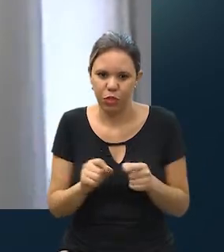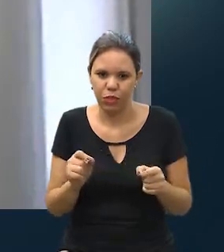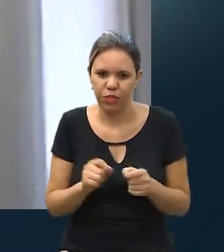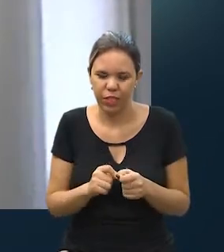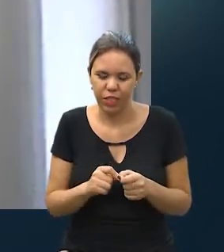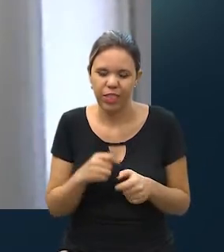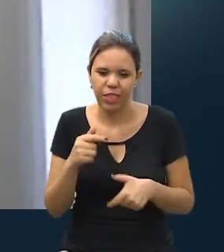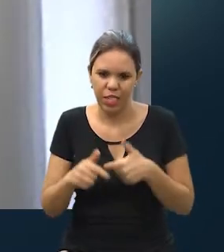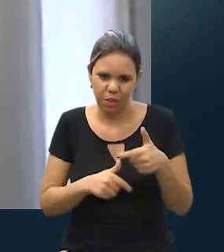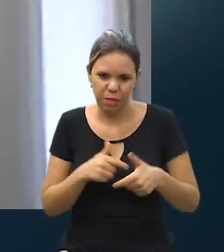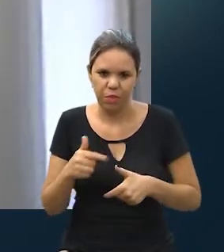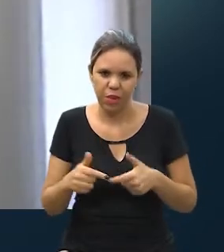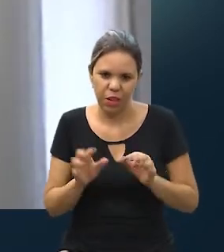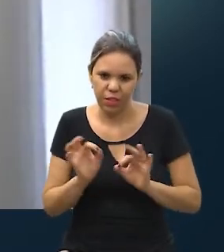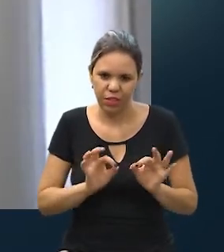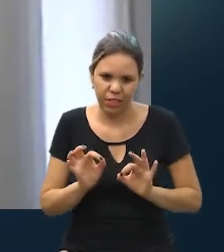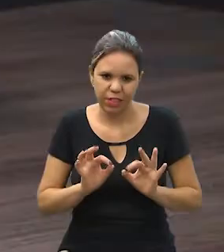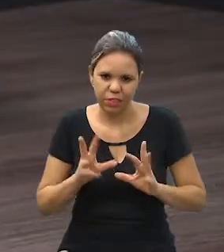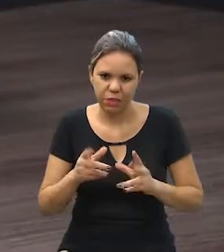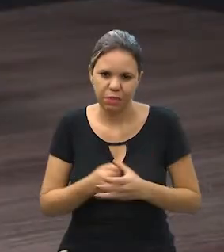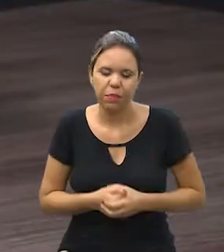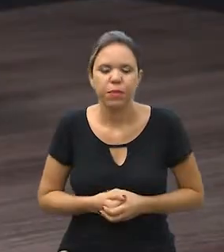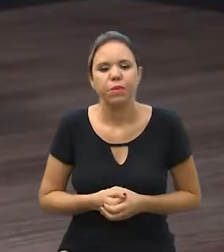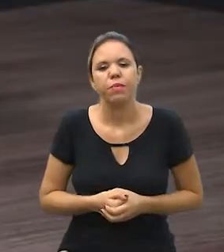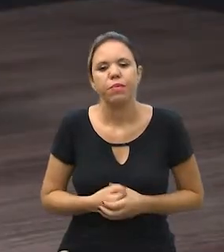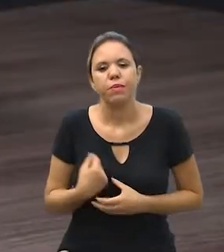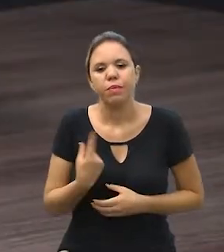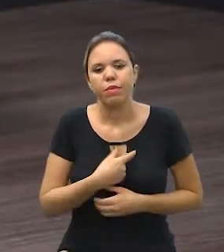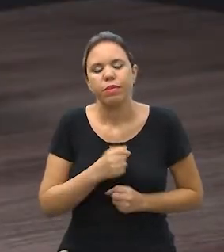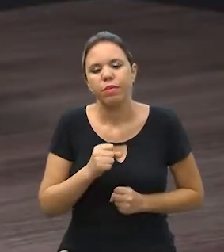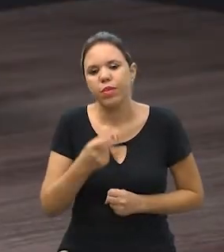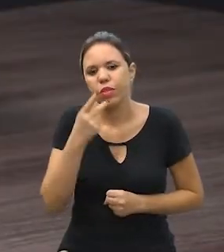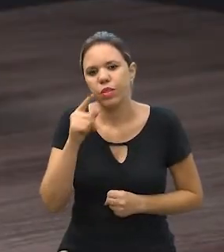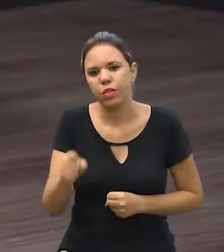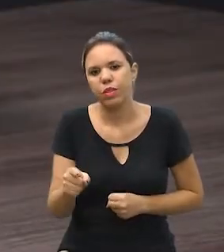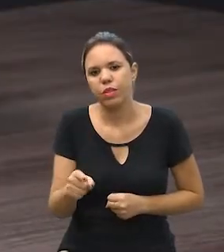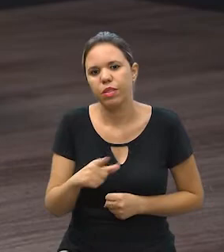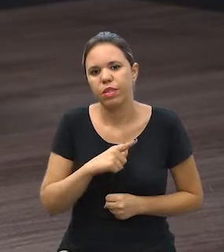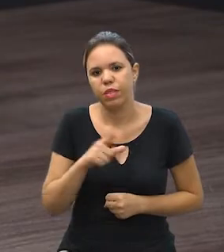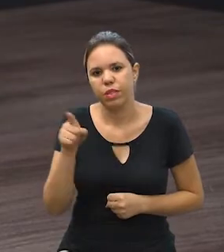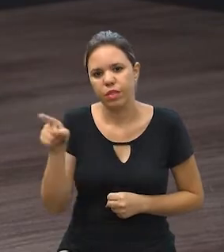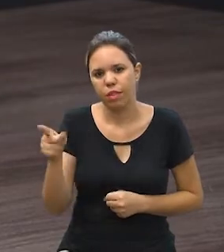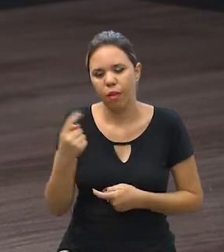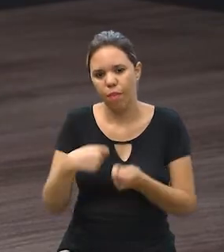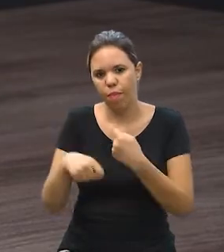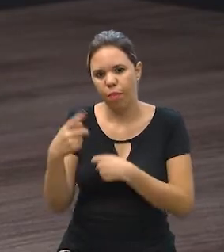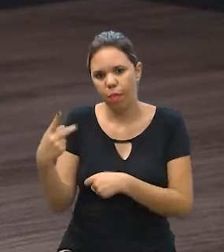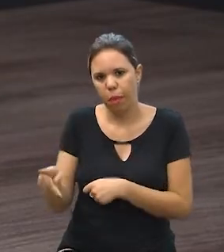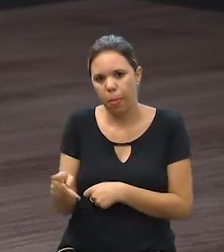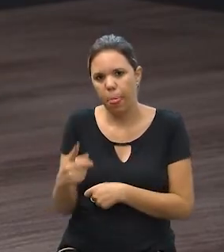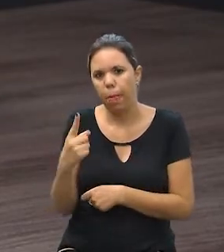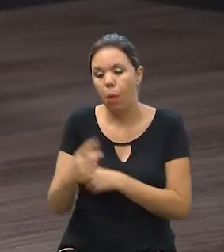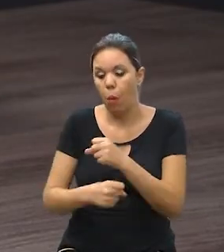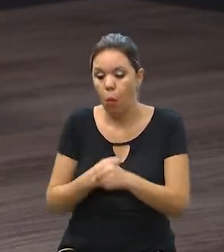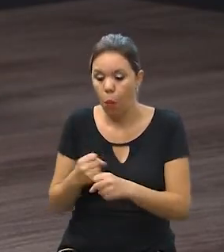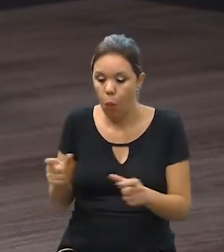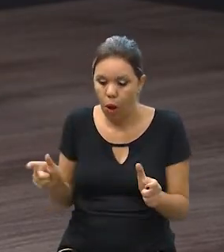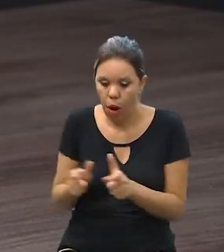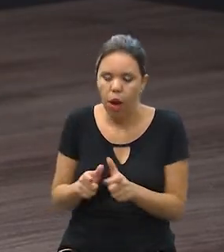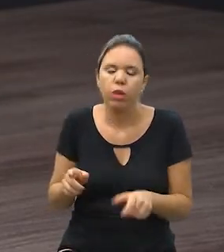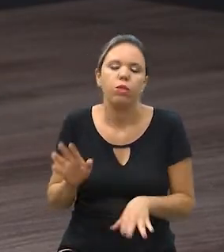poder organizar tudo. A gente pode dizer então que você tem um negócio com menos de um